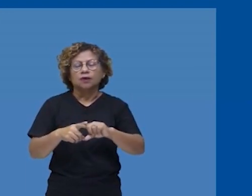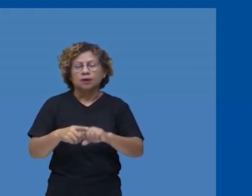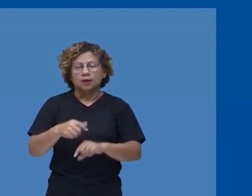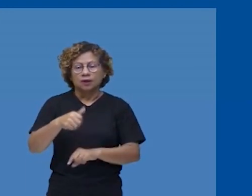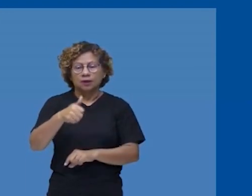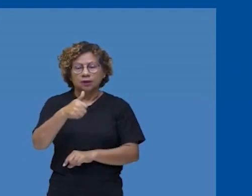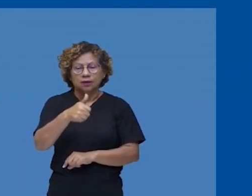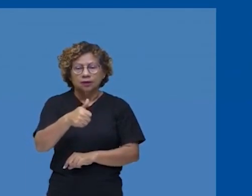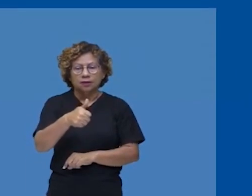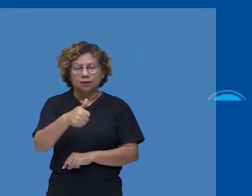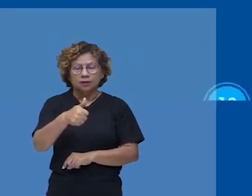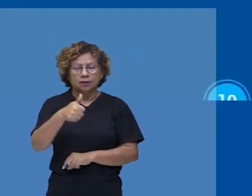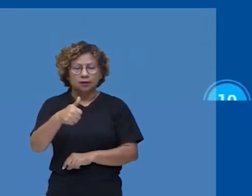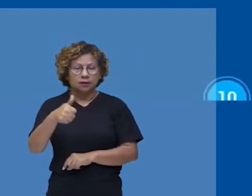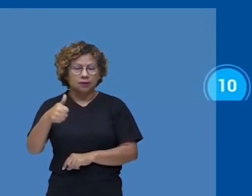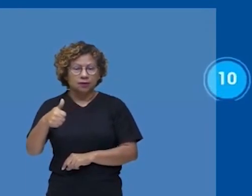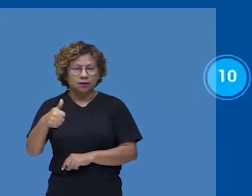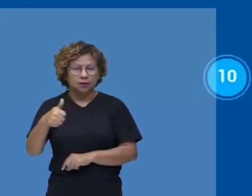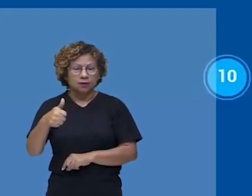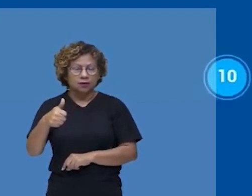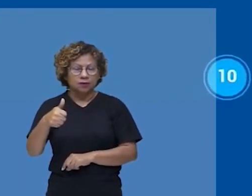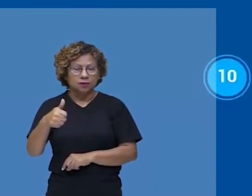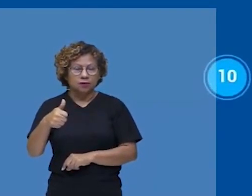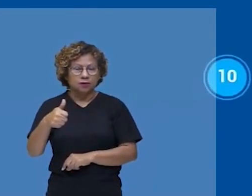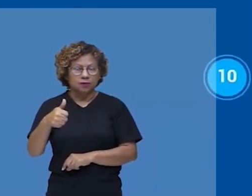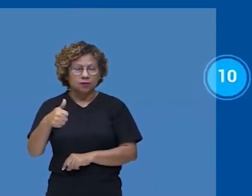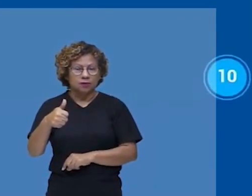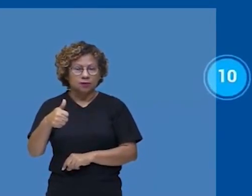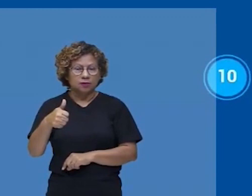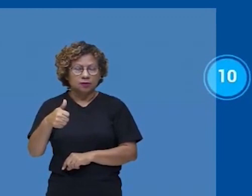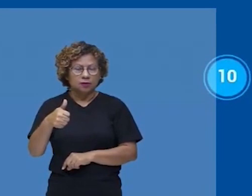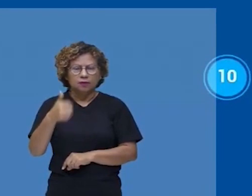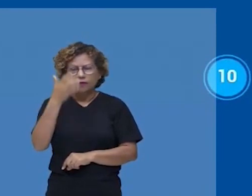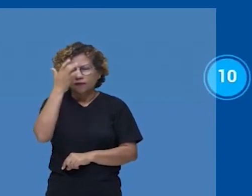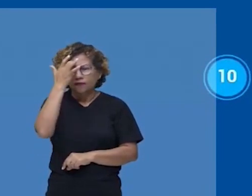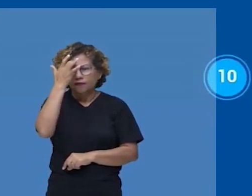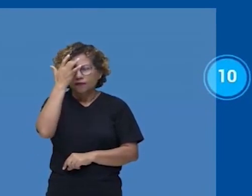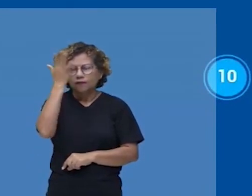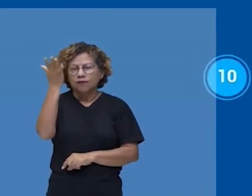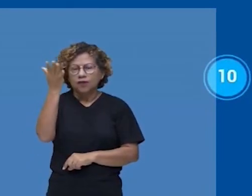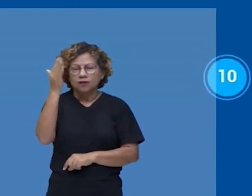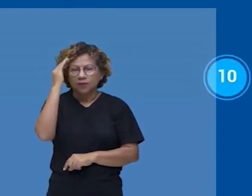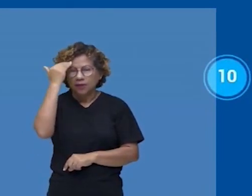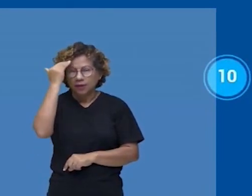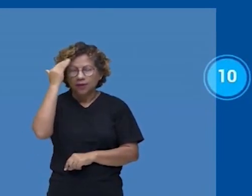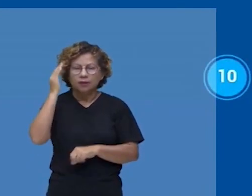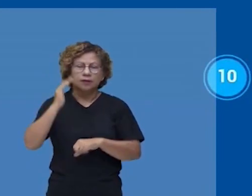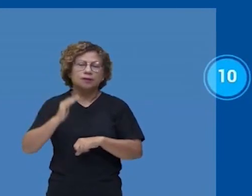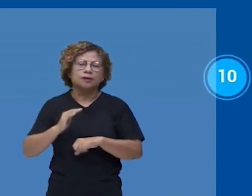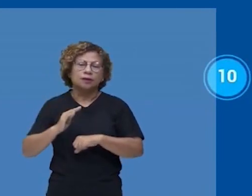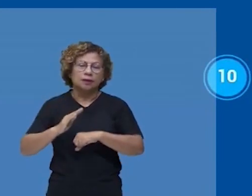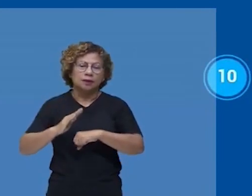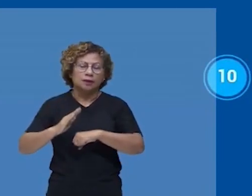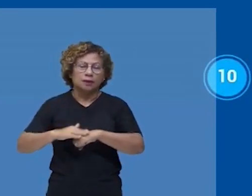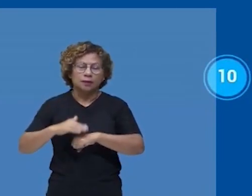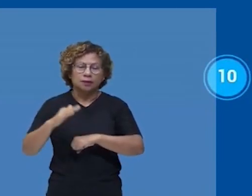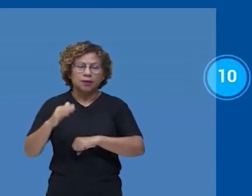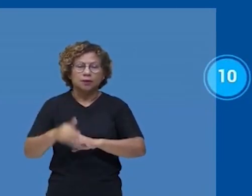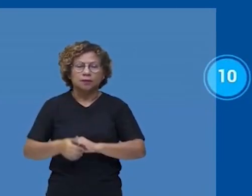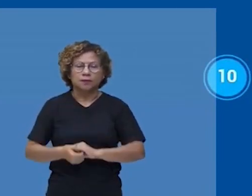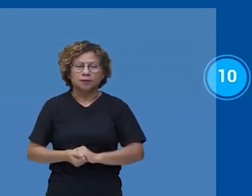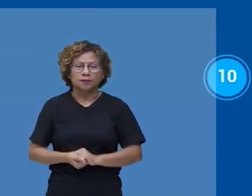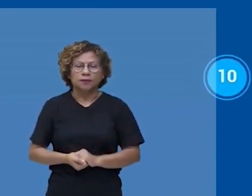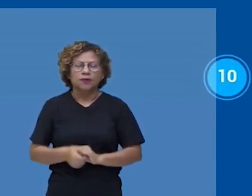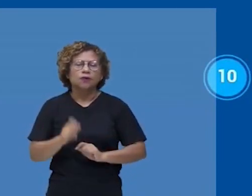111, tá bom? Olha aqui, os números bem fáceis para a gente só entender o algoritmo da multiplicação. O que, que nós vamos fazer? Nós